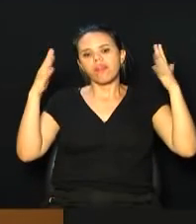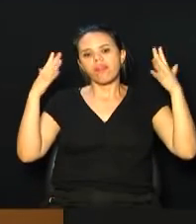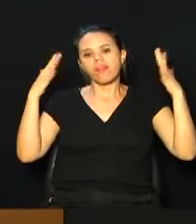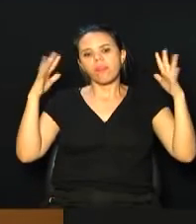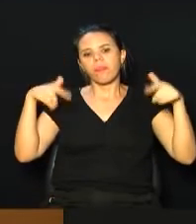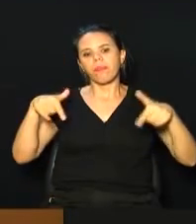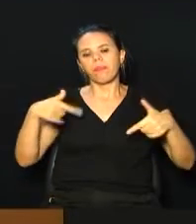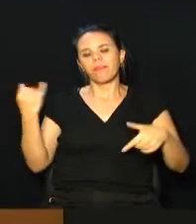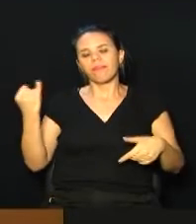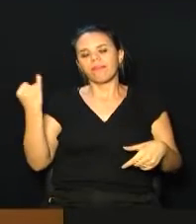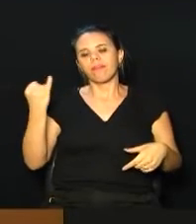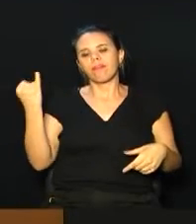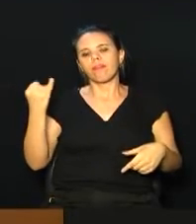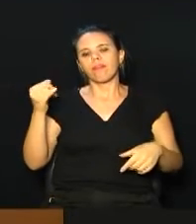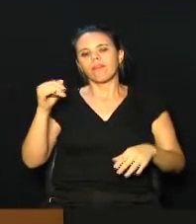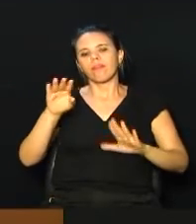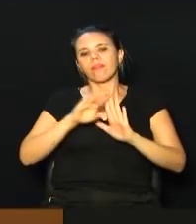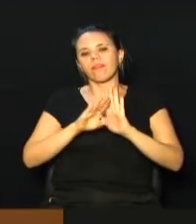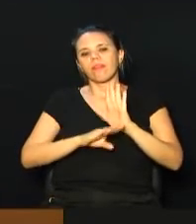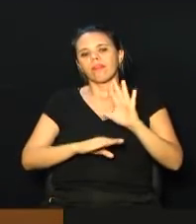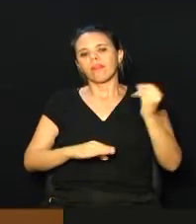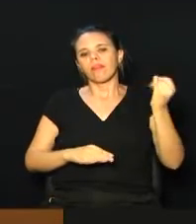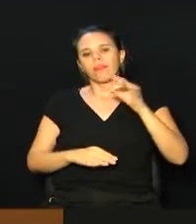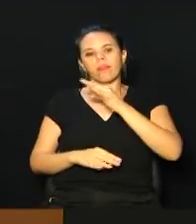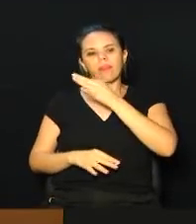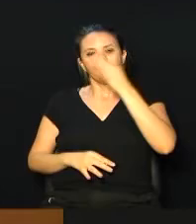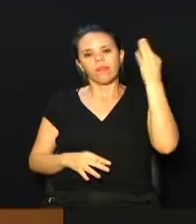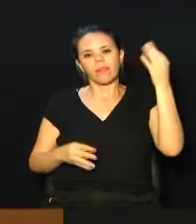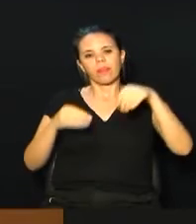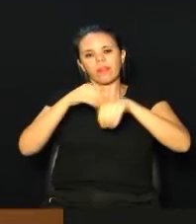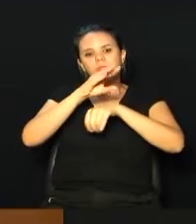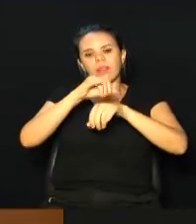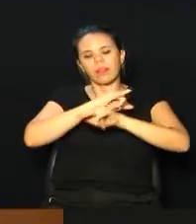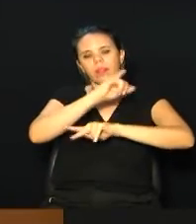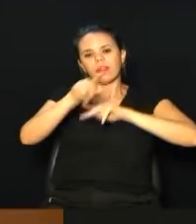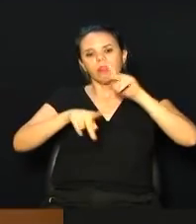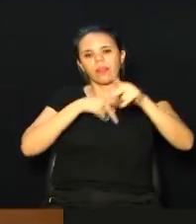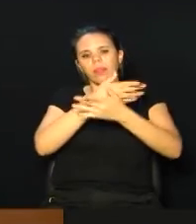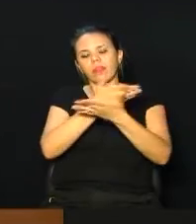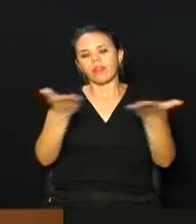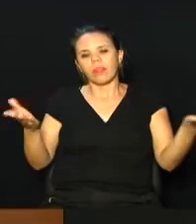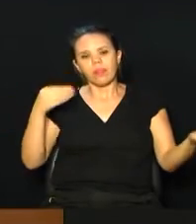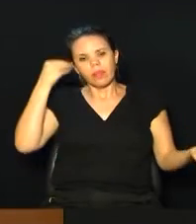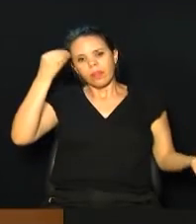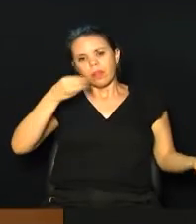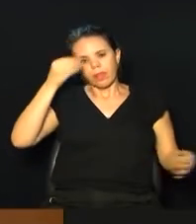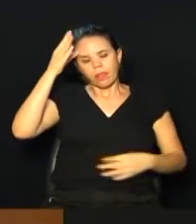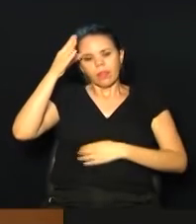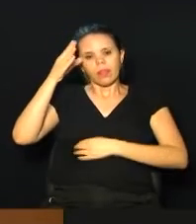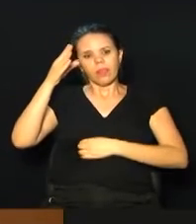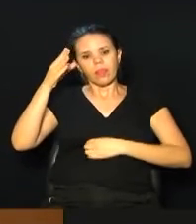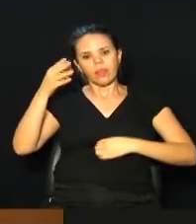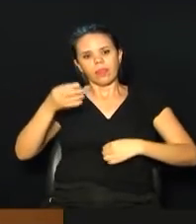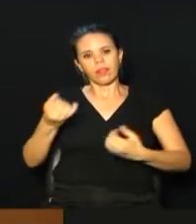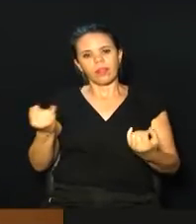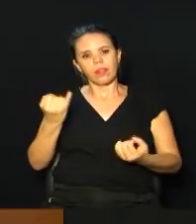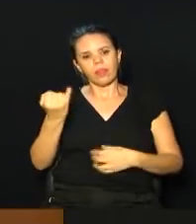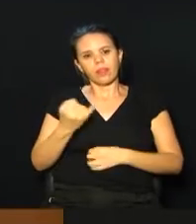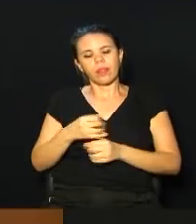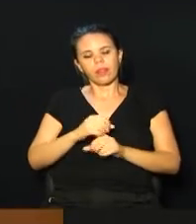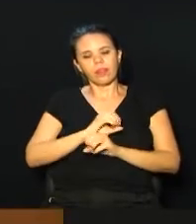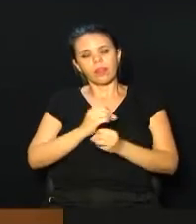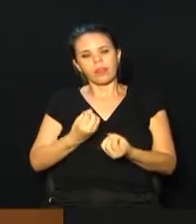esse importante programa que leva ao cidadão conhecimento,